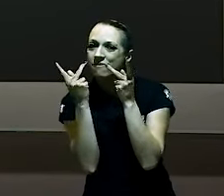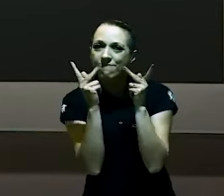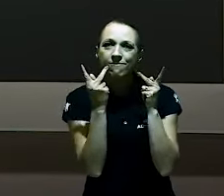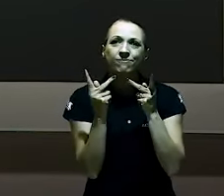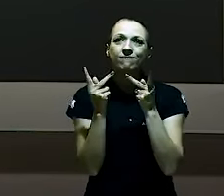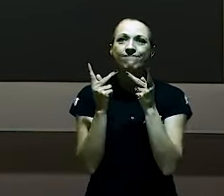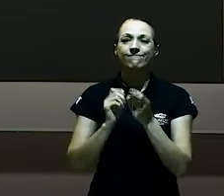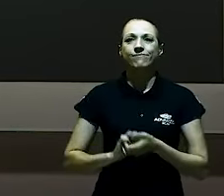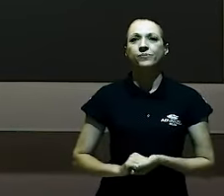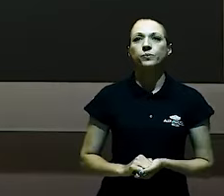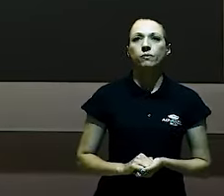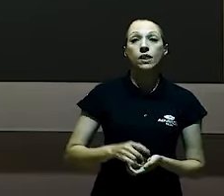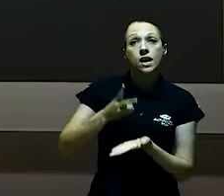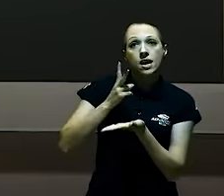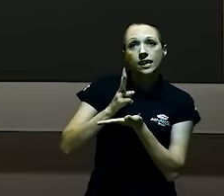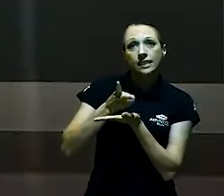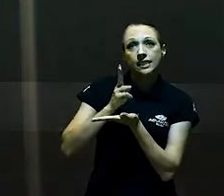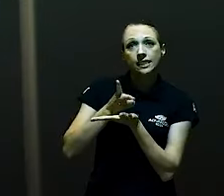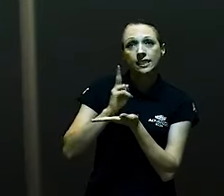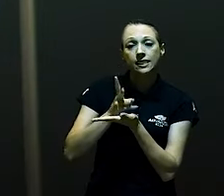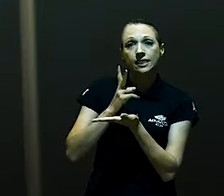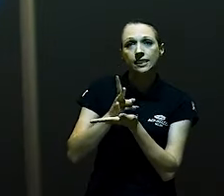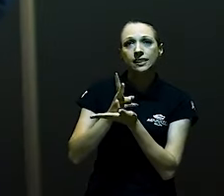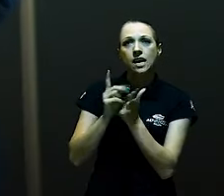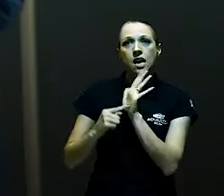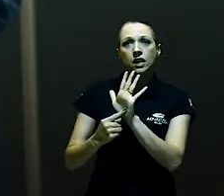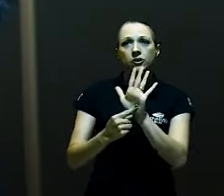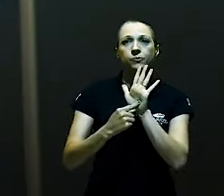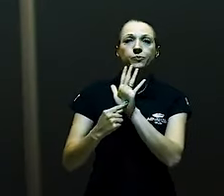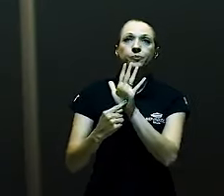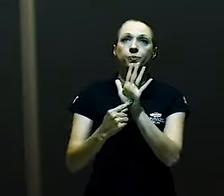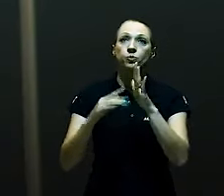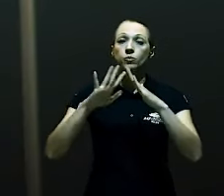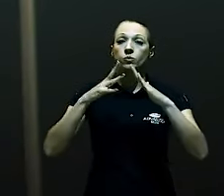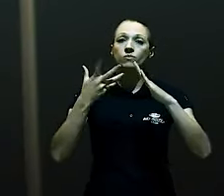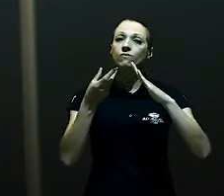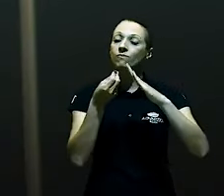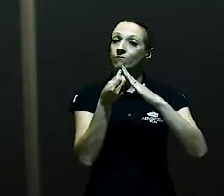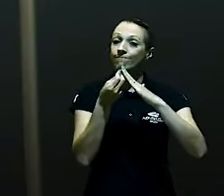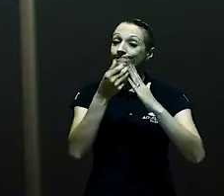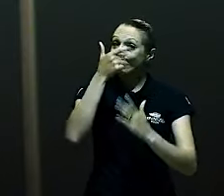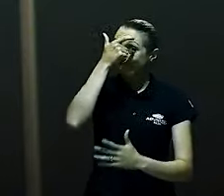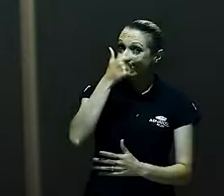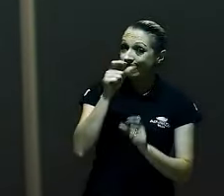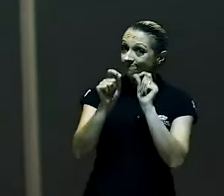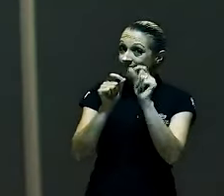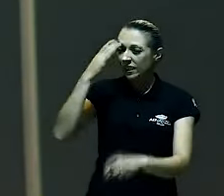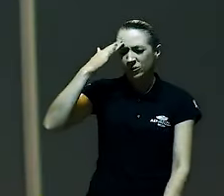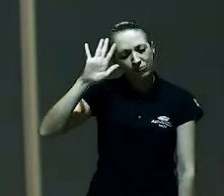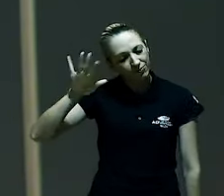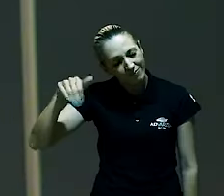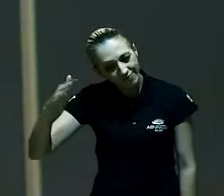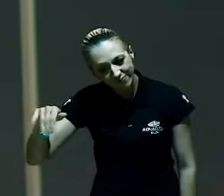questão sempre de deixar claro para a igreja que para mim é uma honra e um privilégio poder pregar